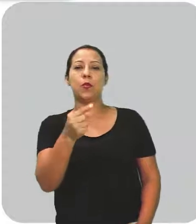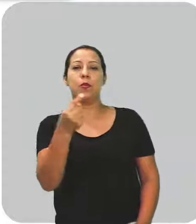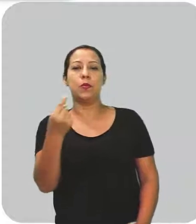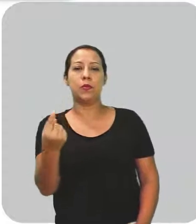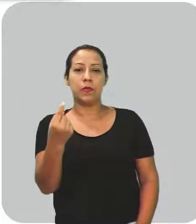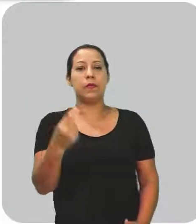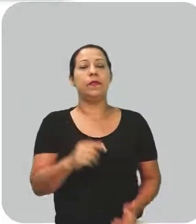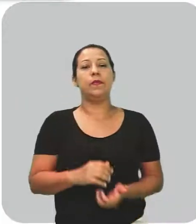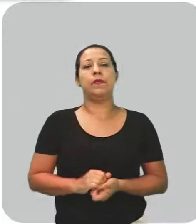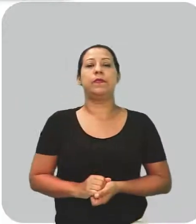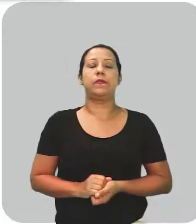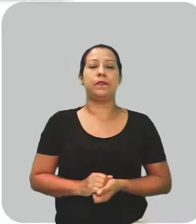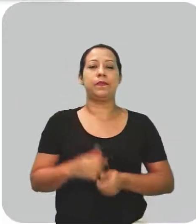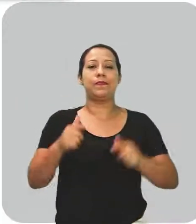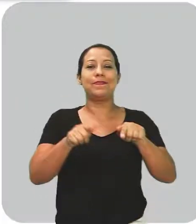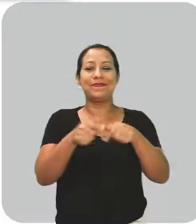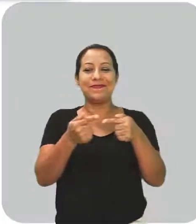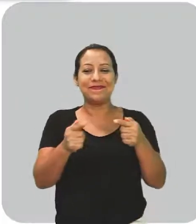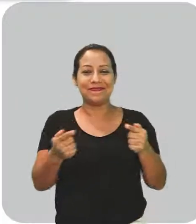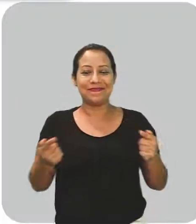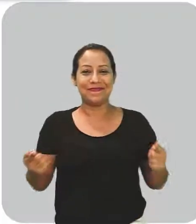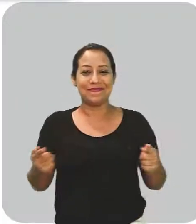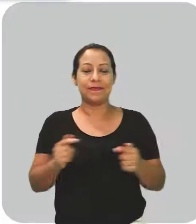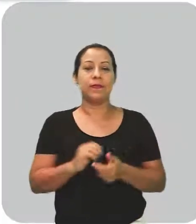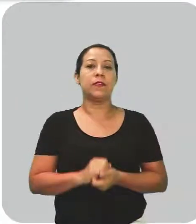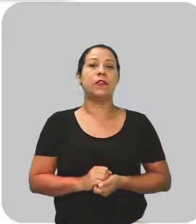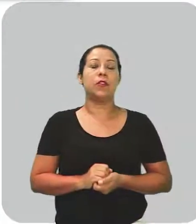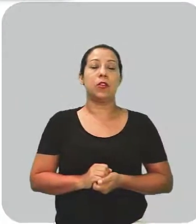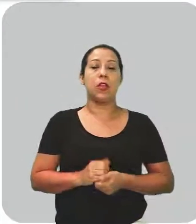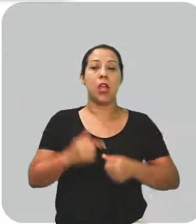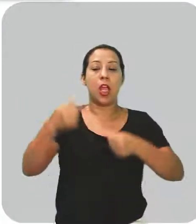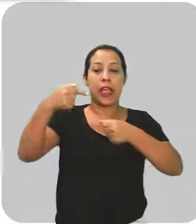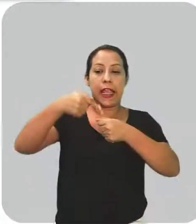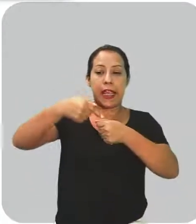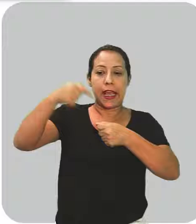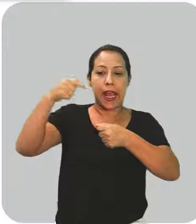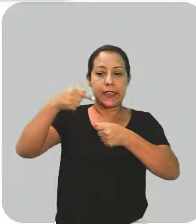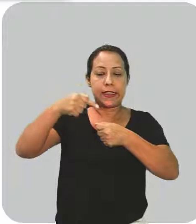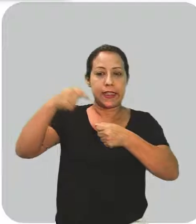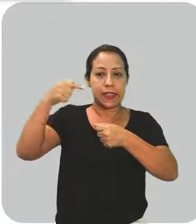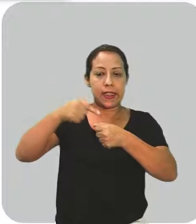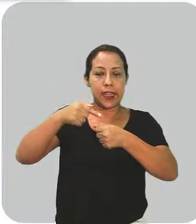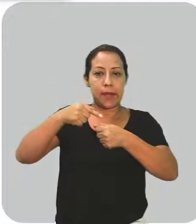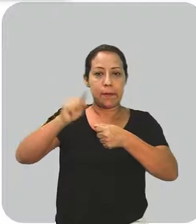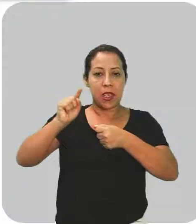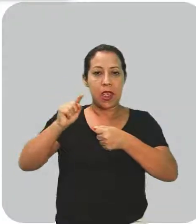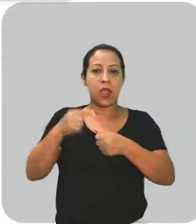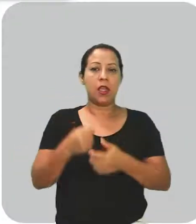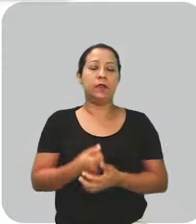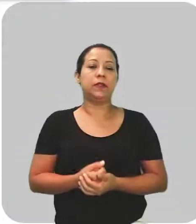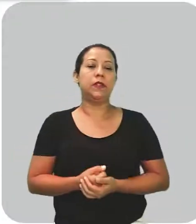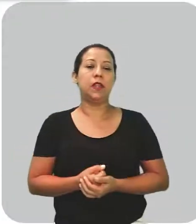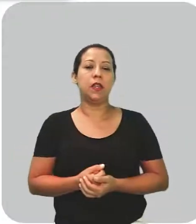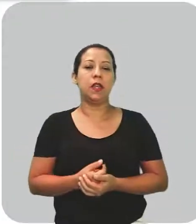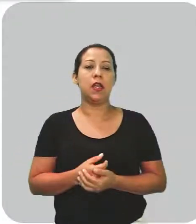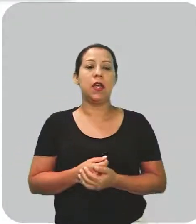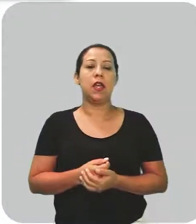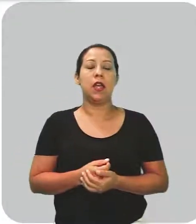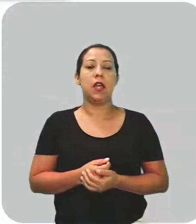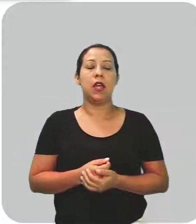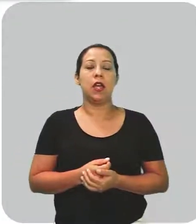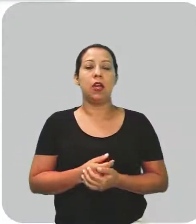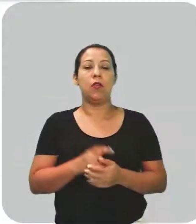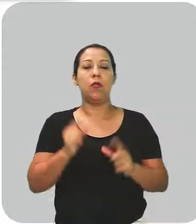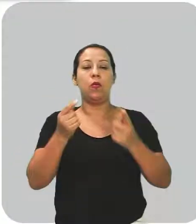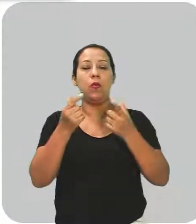53.1. Gramática, crase parte 2. Casos em que a crase é proibida e